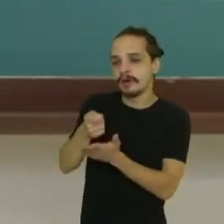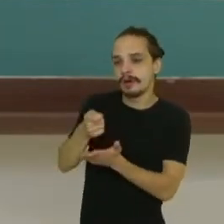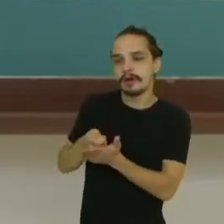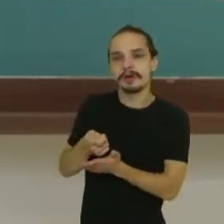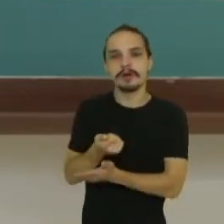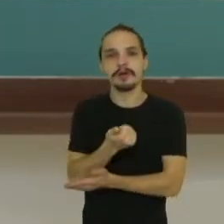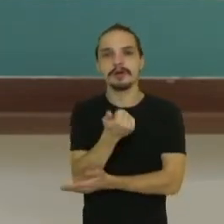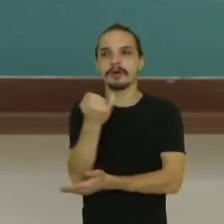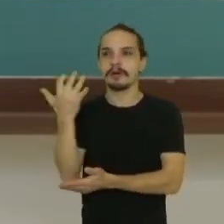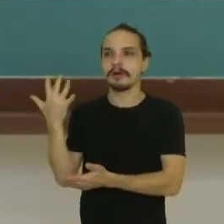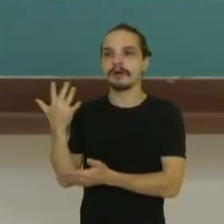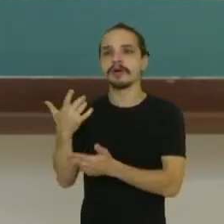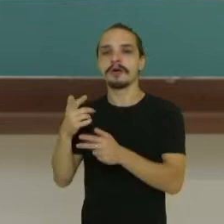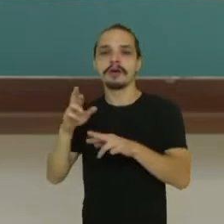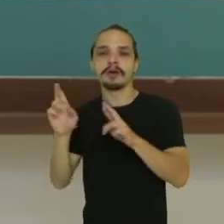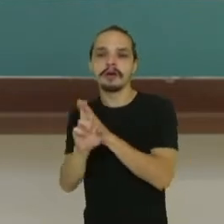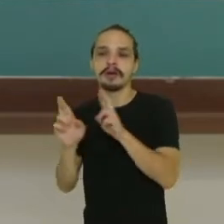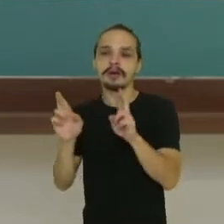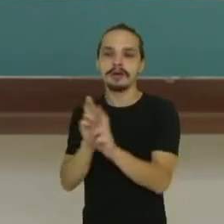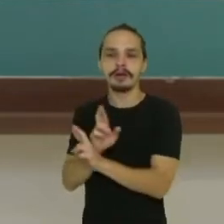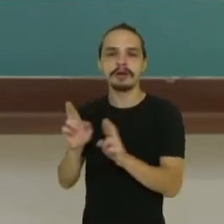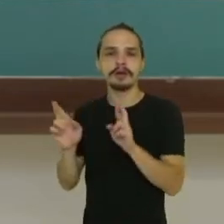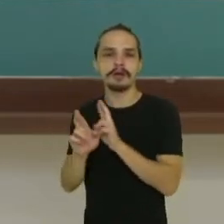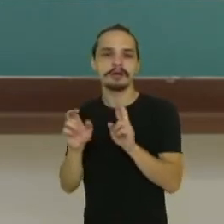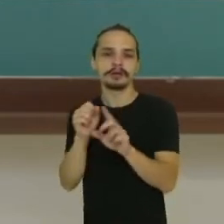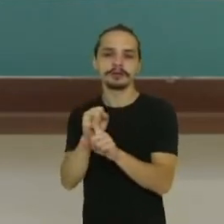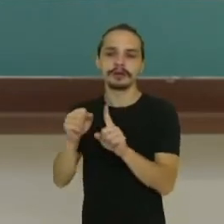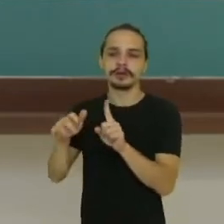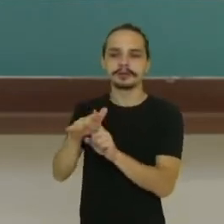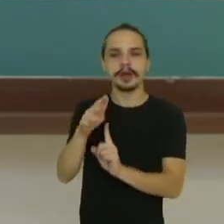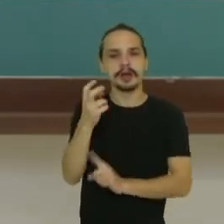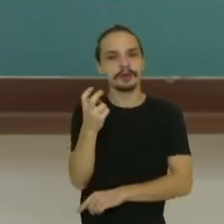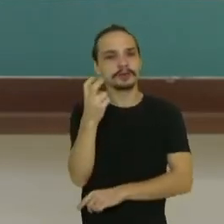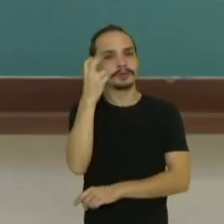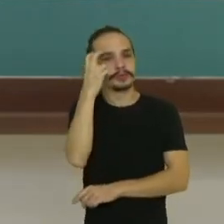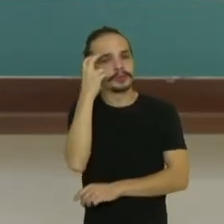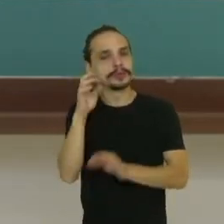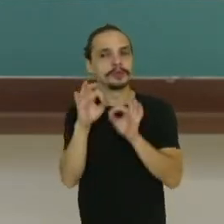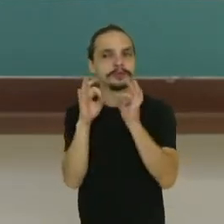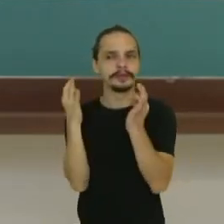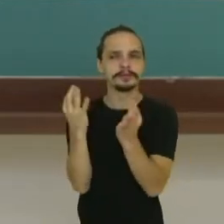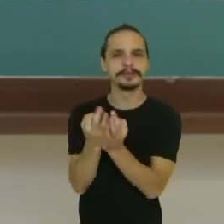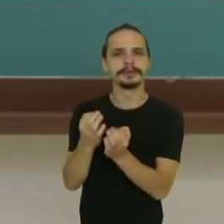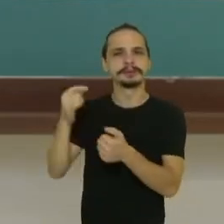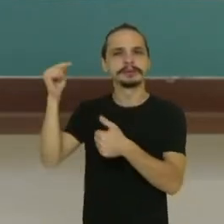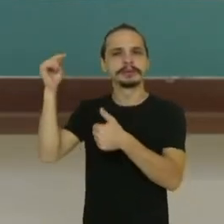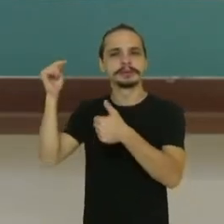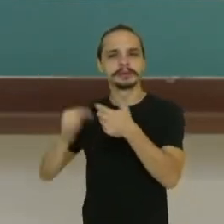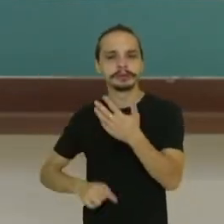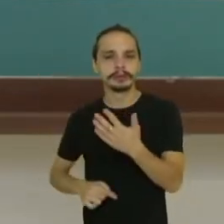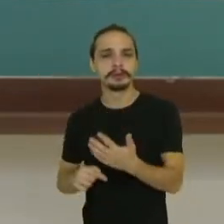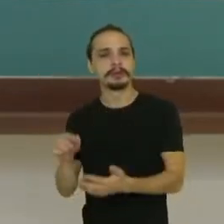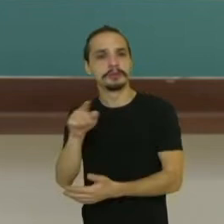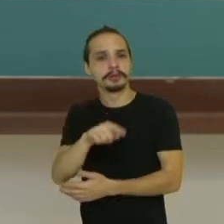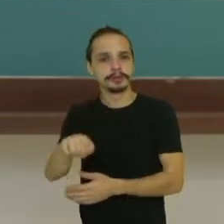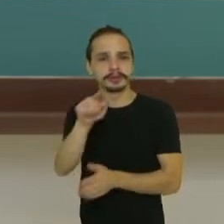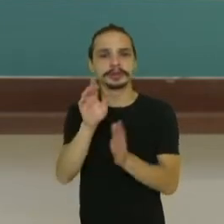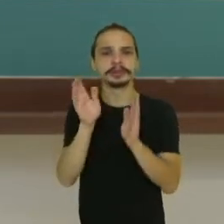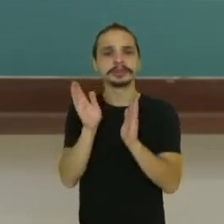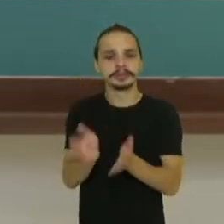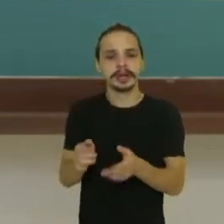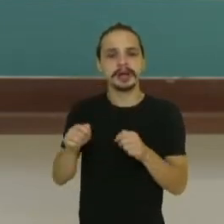outros tipos de relações relações sociais culturais com a nossa família muitos de vocês já